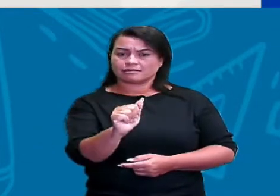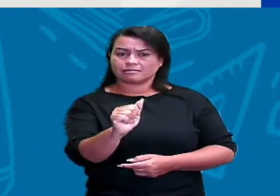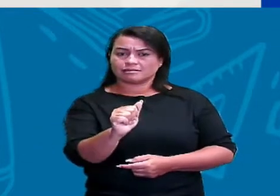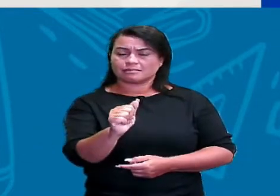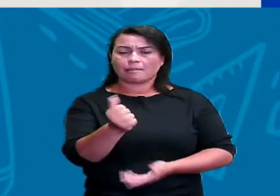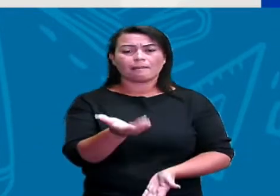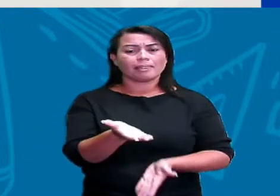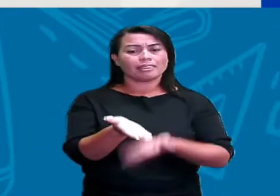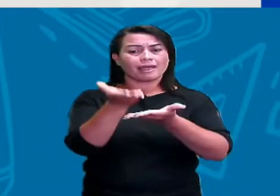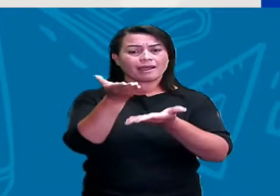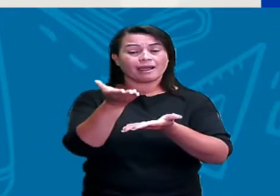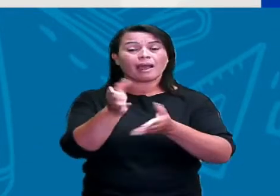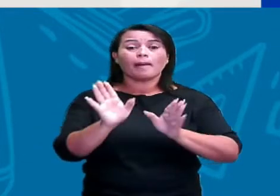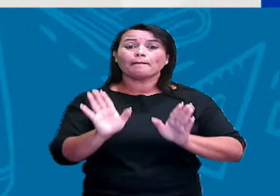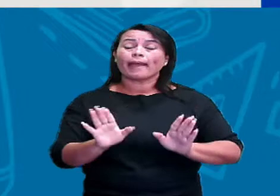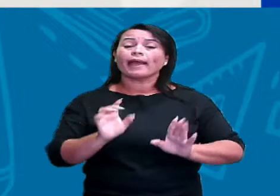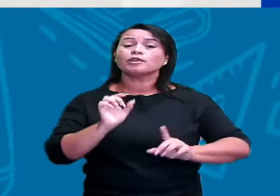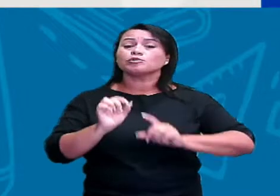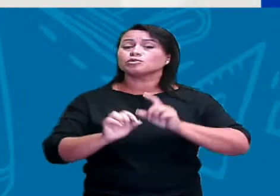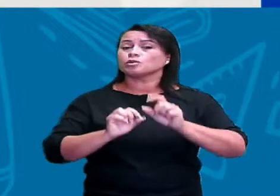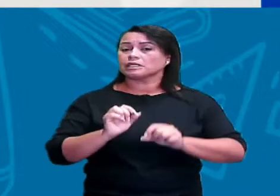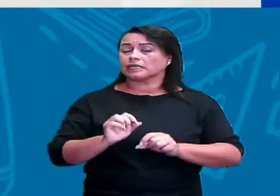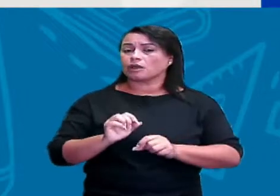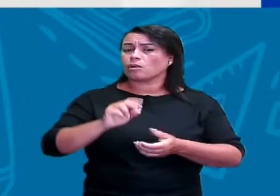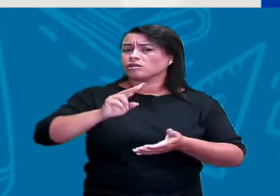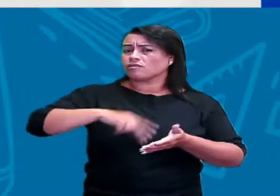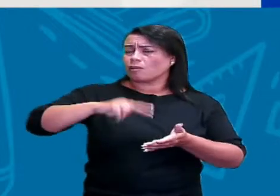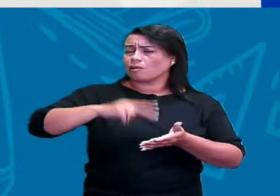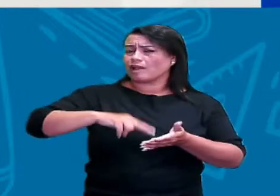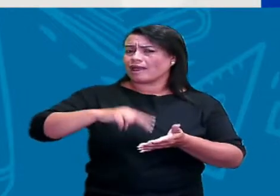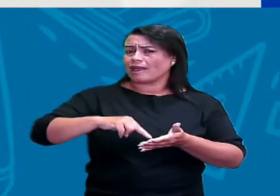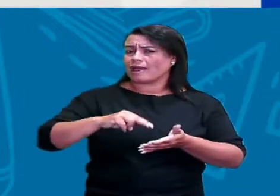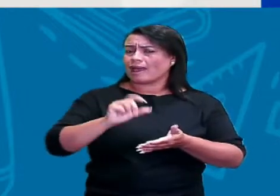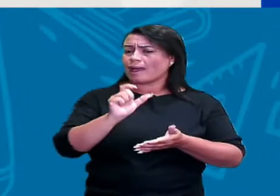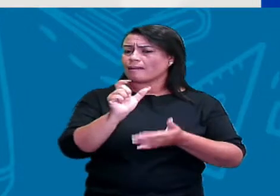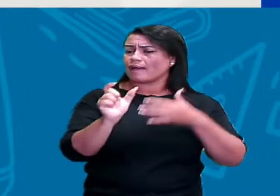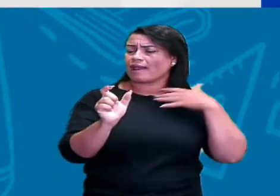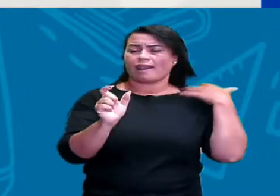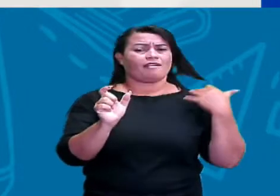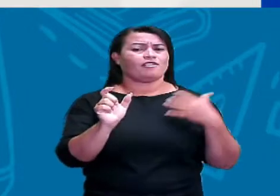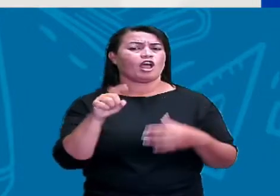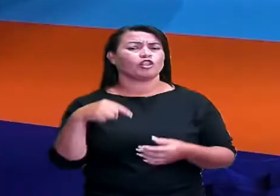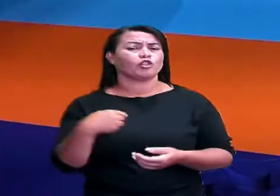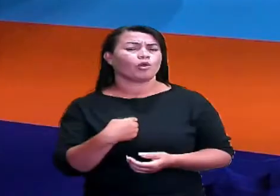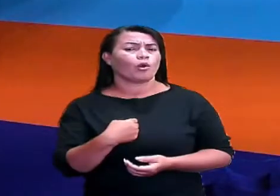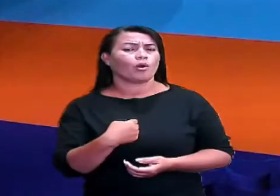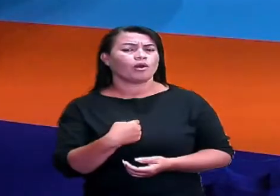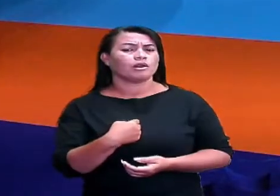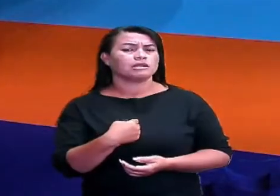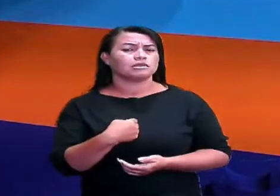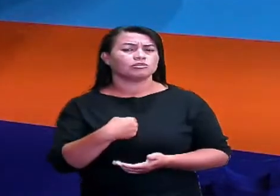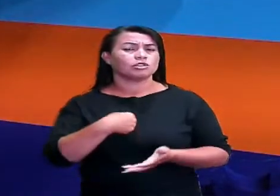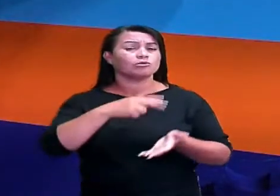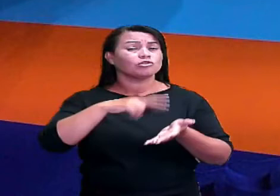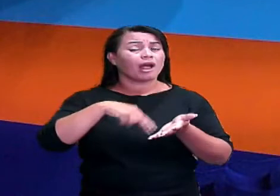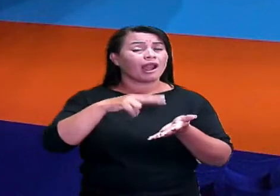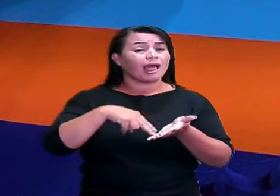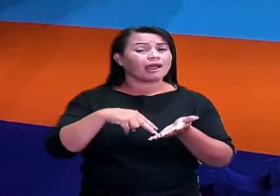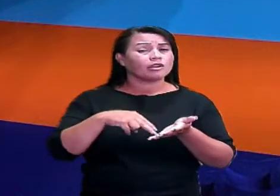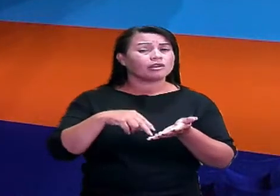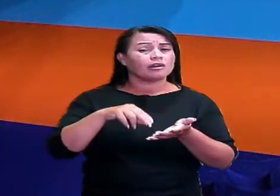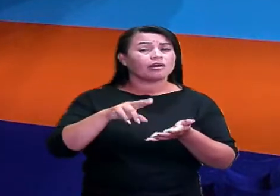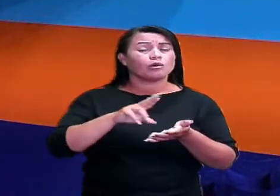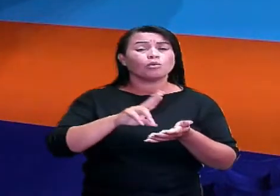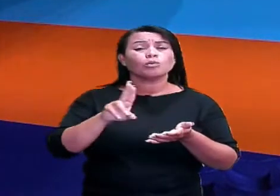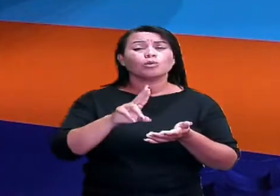P-E-T-E-C-A. Mas, quando a gente vai ler aqui essa palavra, a gente não está falando o nome dessas